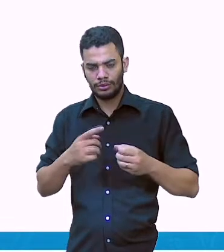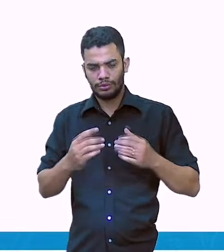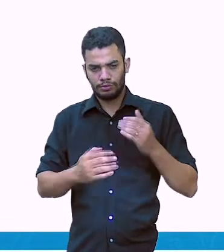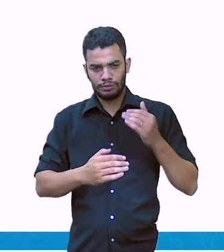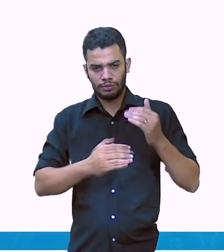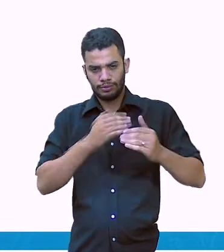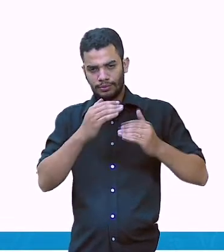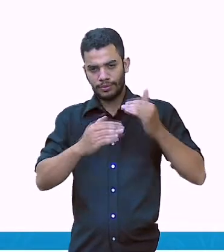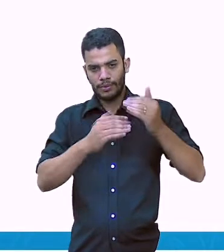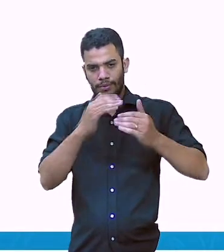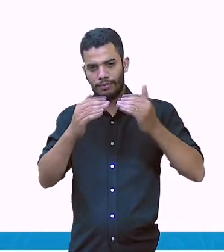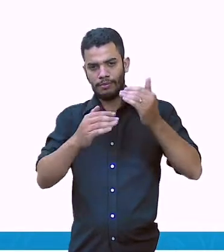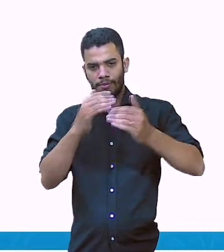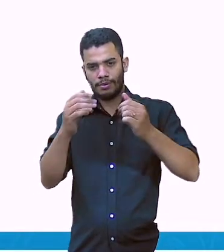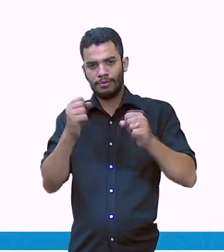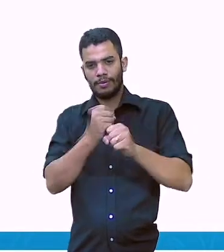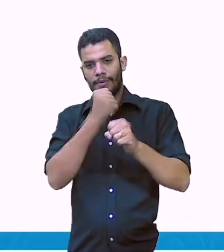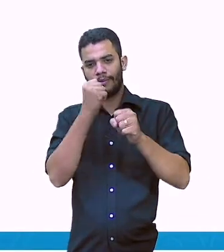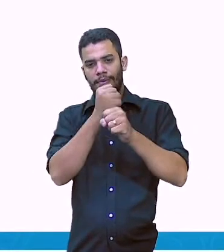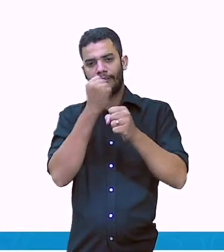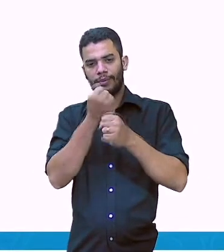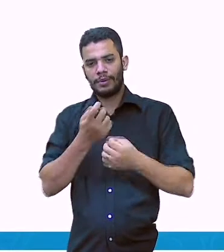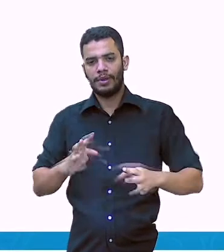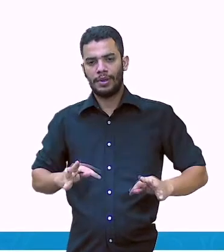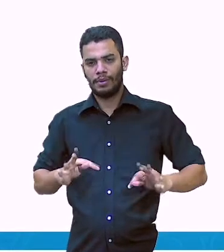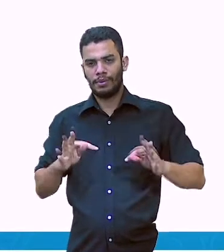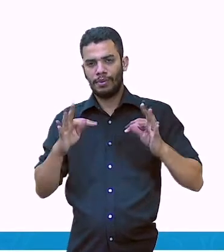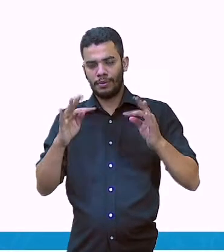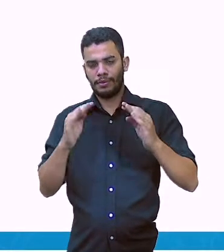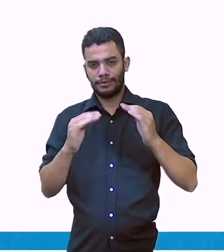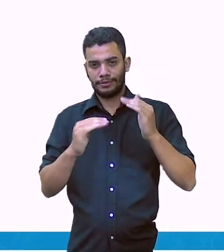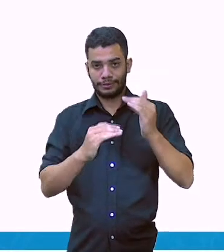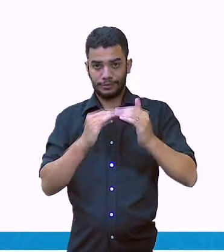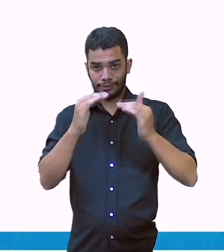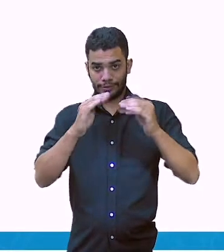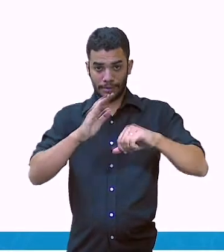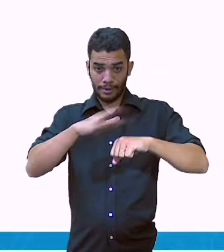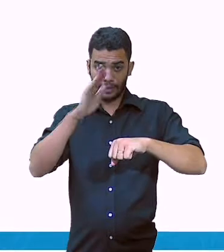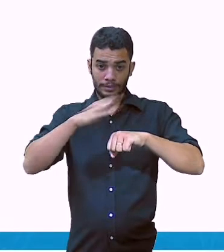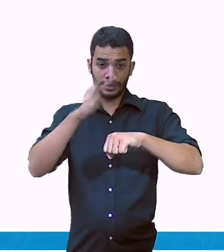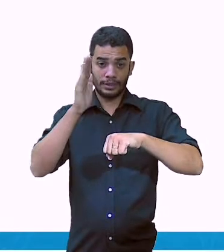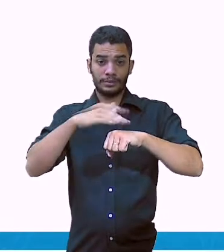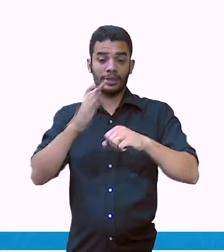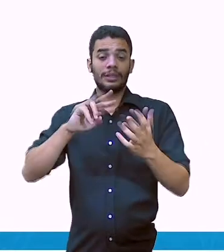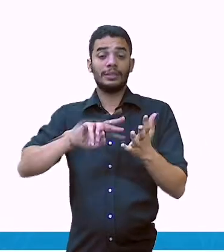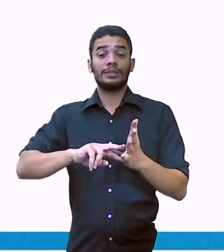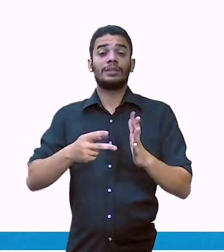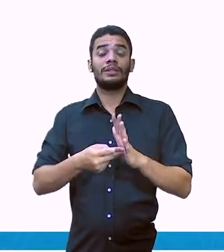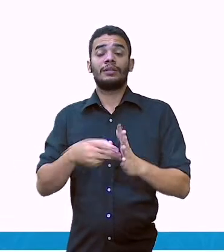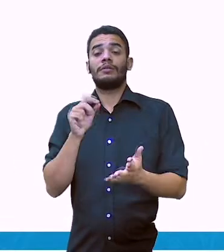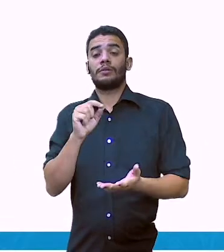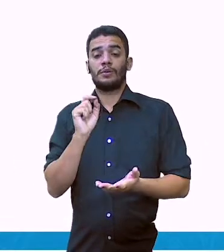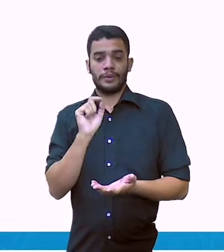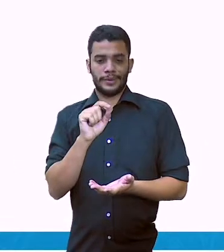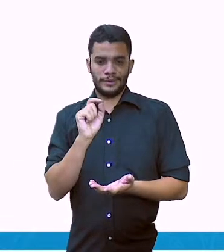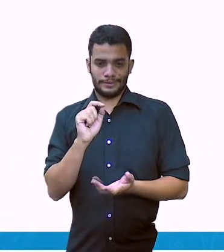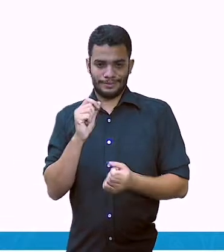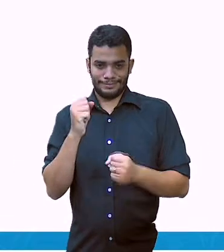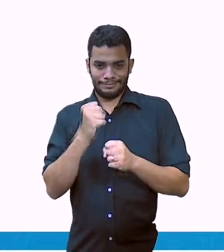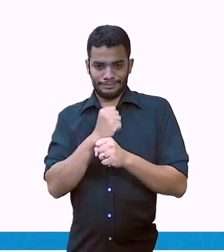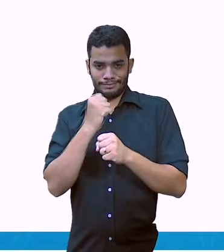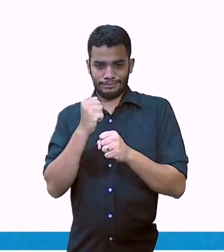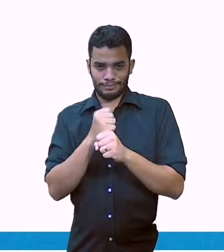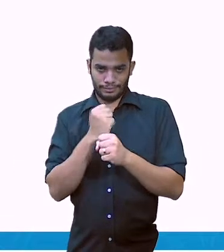consequências deste processo de industrialização. Então, olha só,